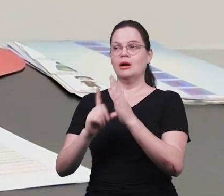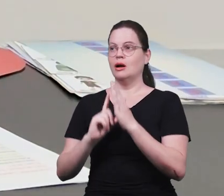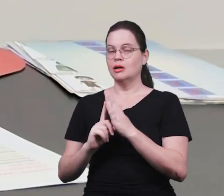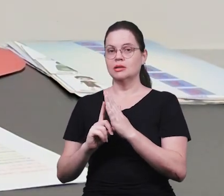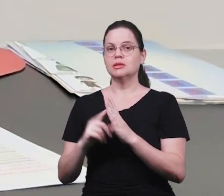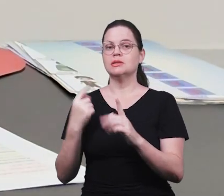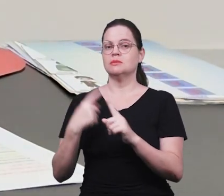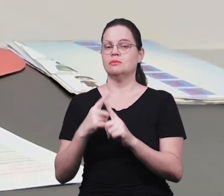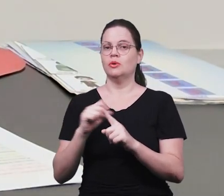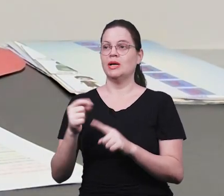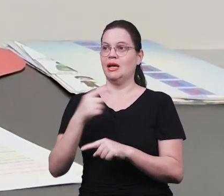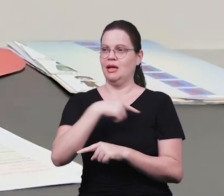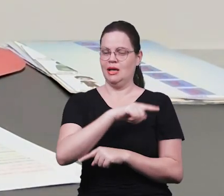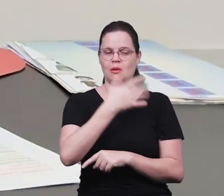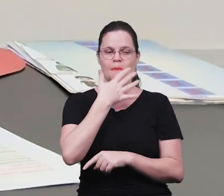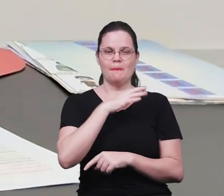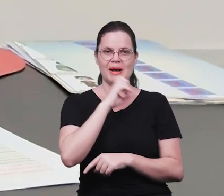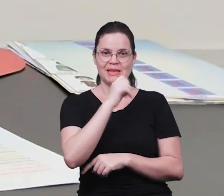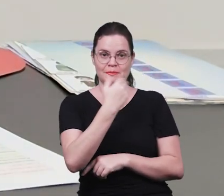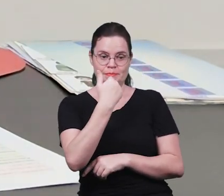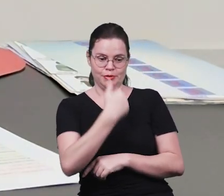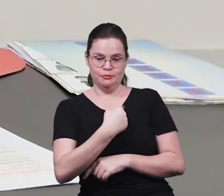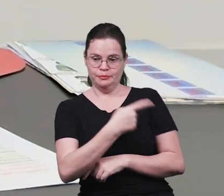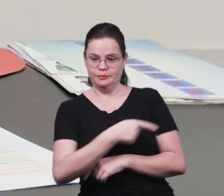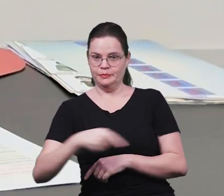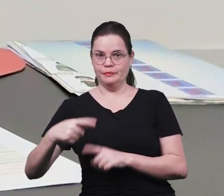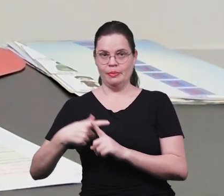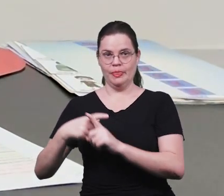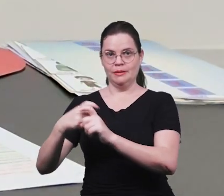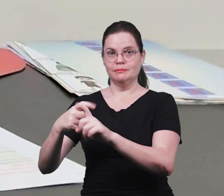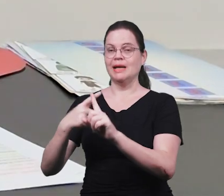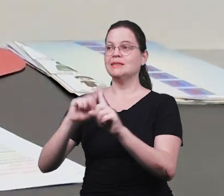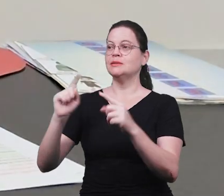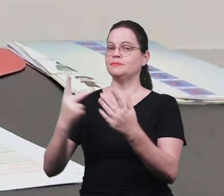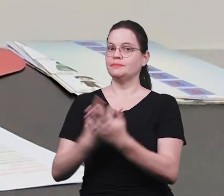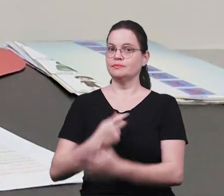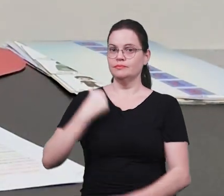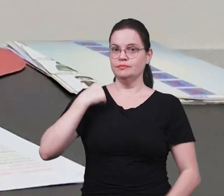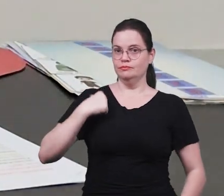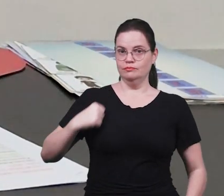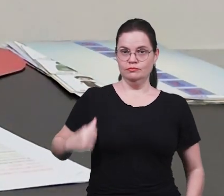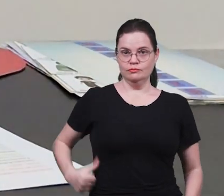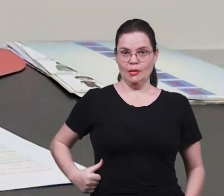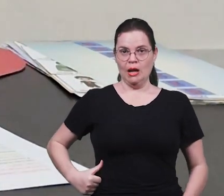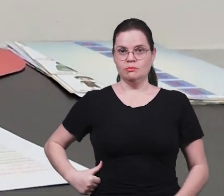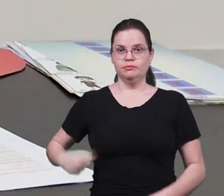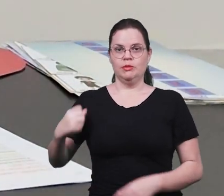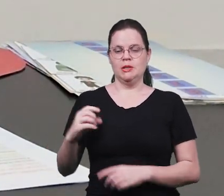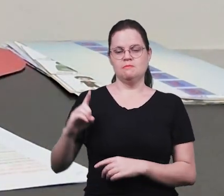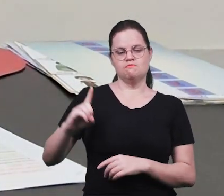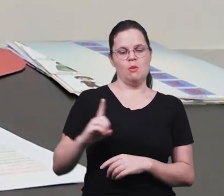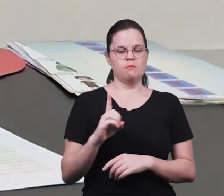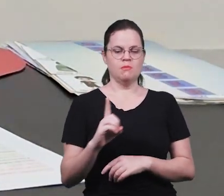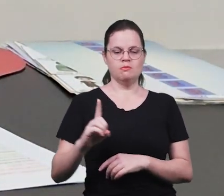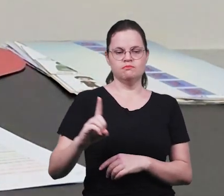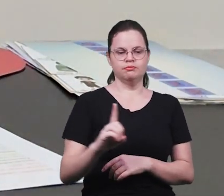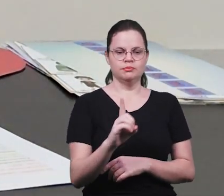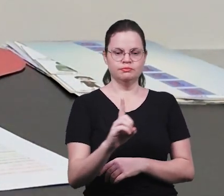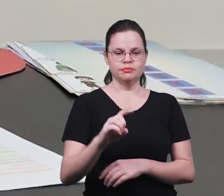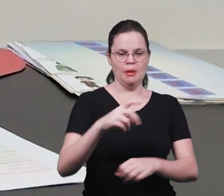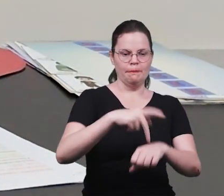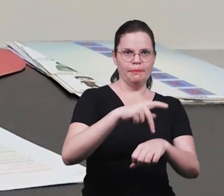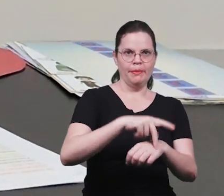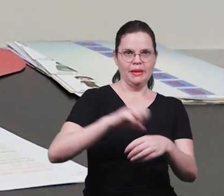da obediência dele ao pai, ele pegou uma funda, ele usou alforje,